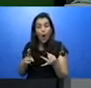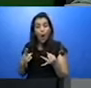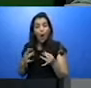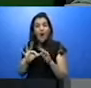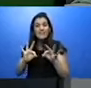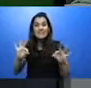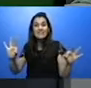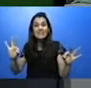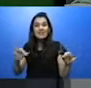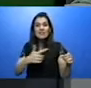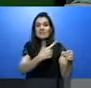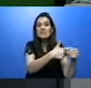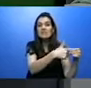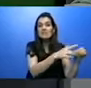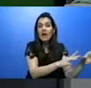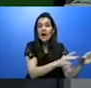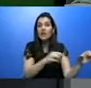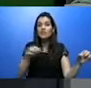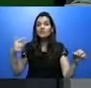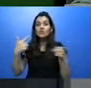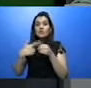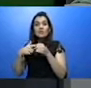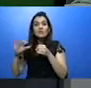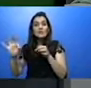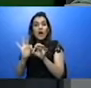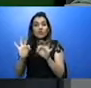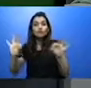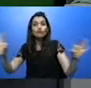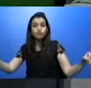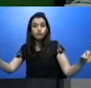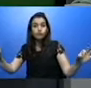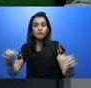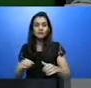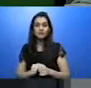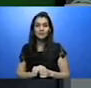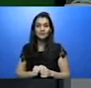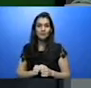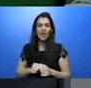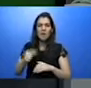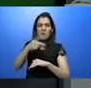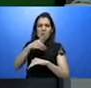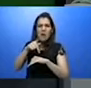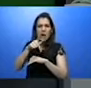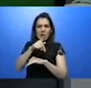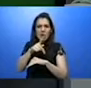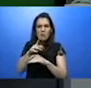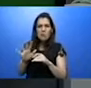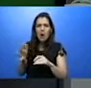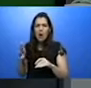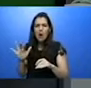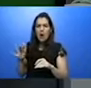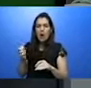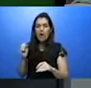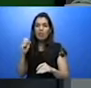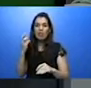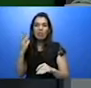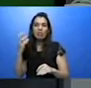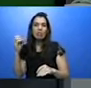uma cidade ou outra e até de um país ao outro. Sabe quando fala assim, são aproximadamente 300